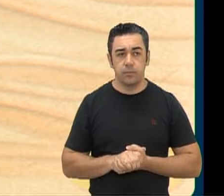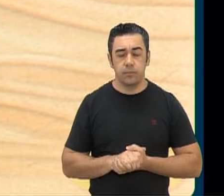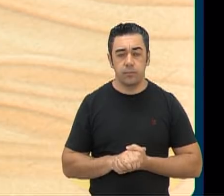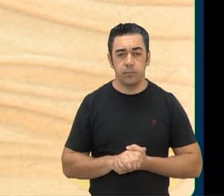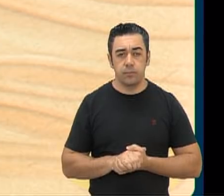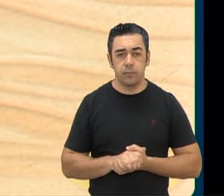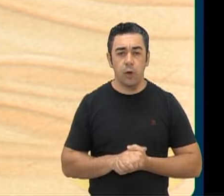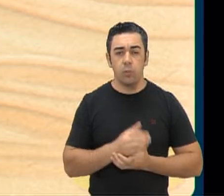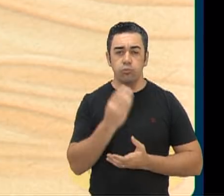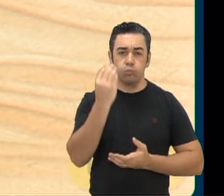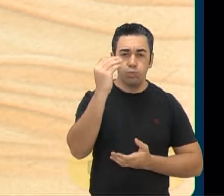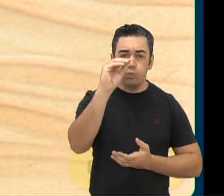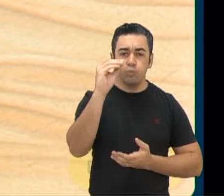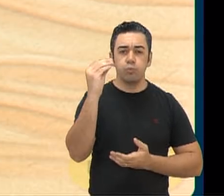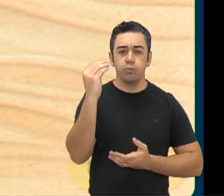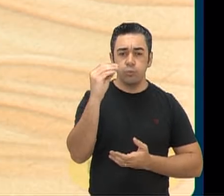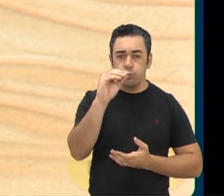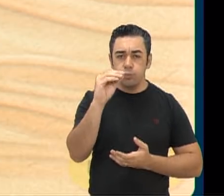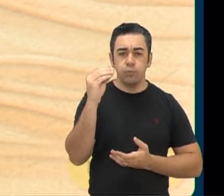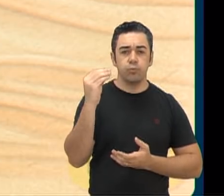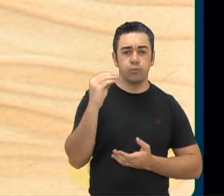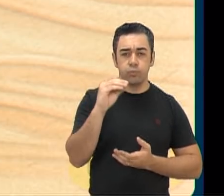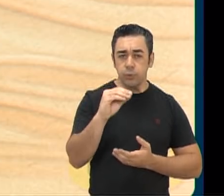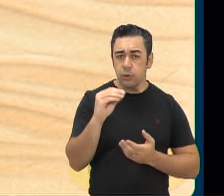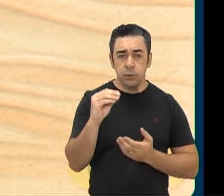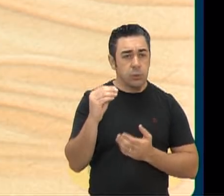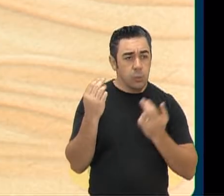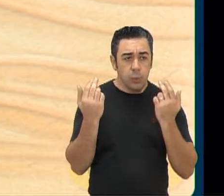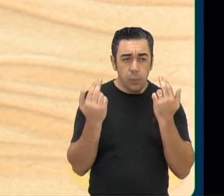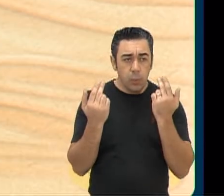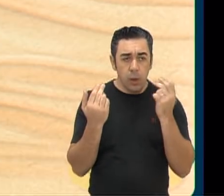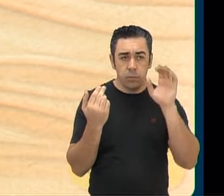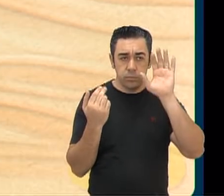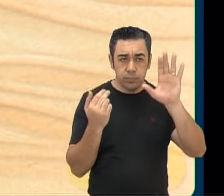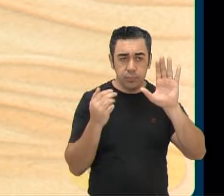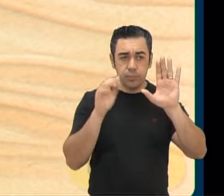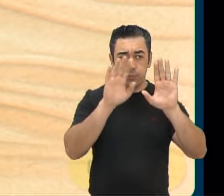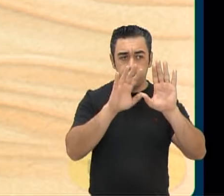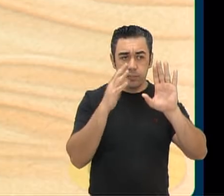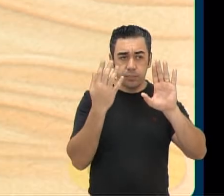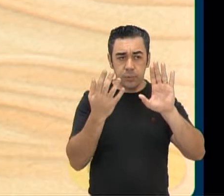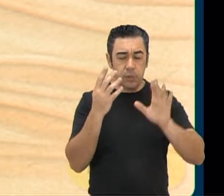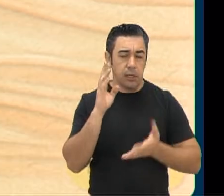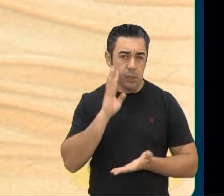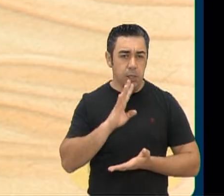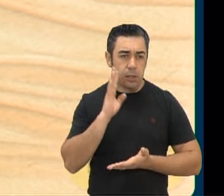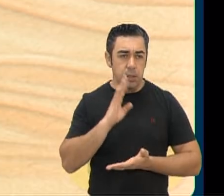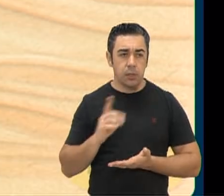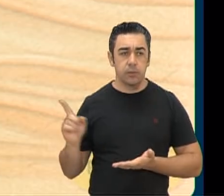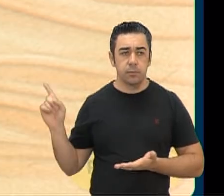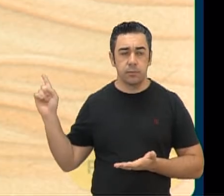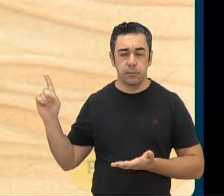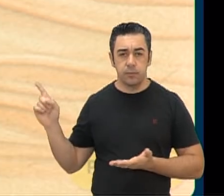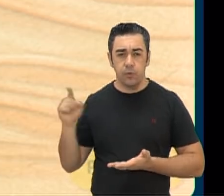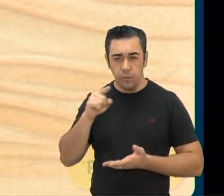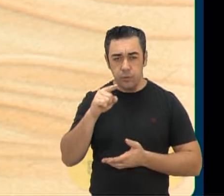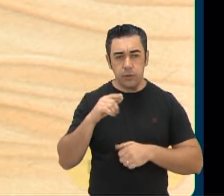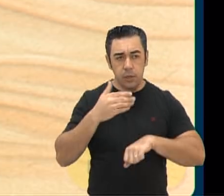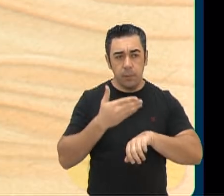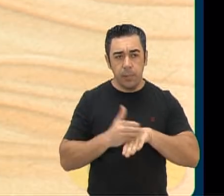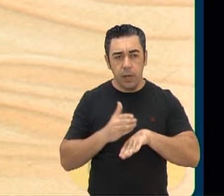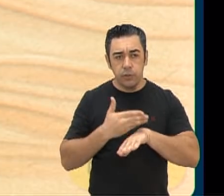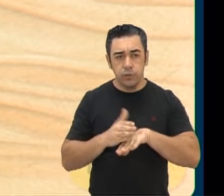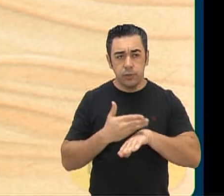agora, perceba que vai ficando bem igual à figura. Uma ferramenta bem interessante aí para vocês poderem